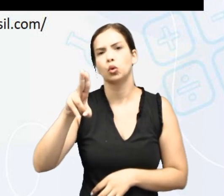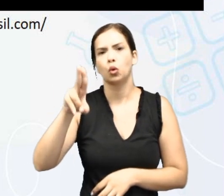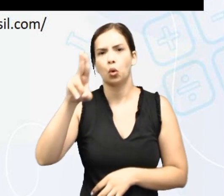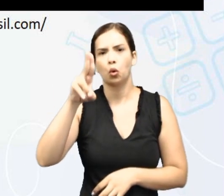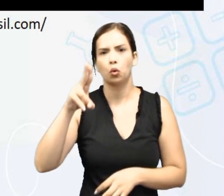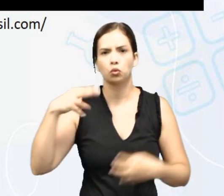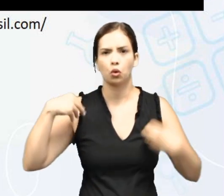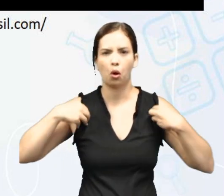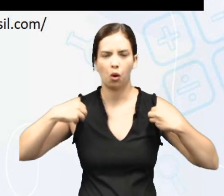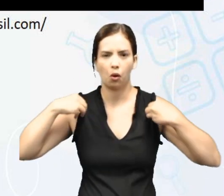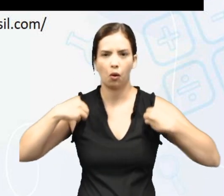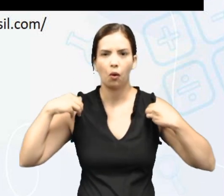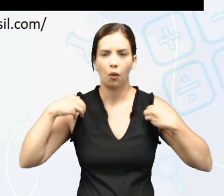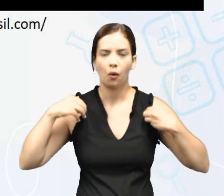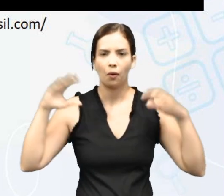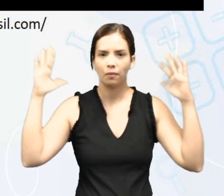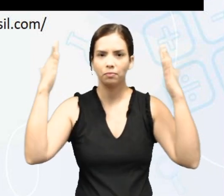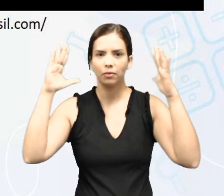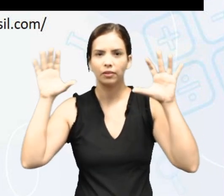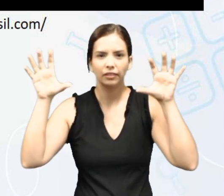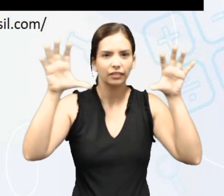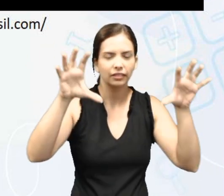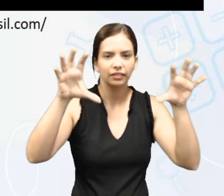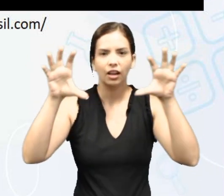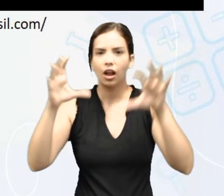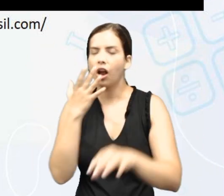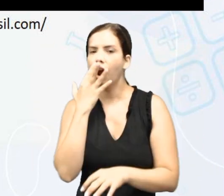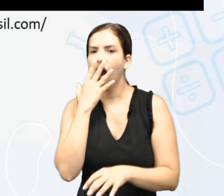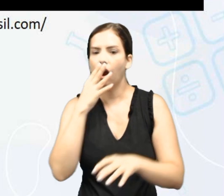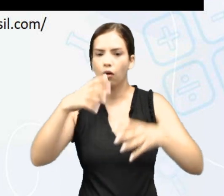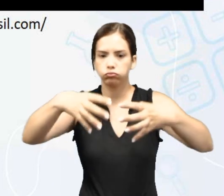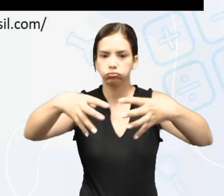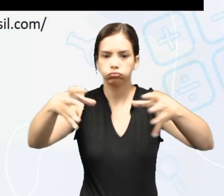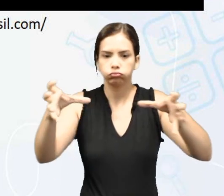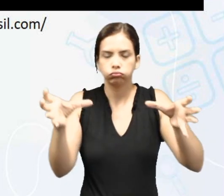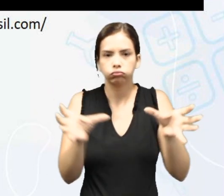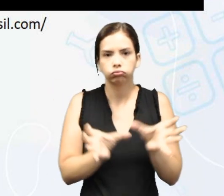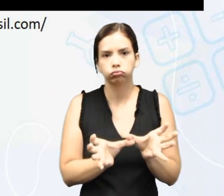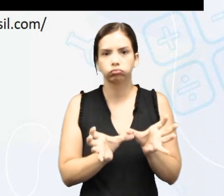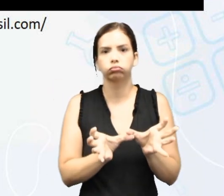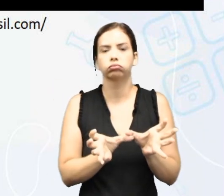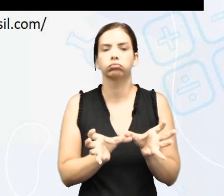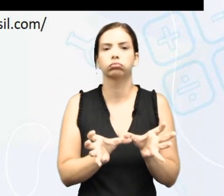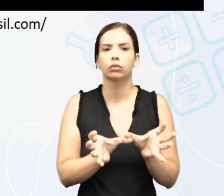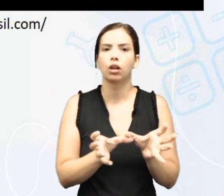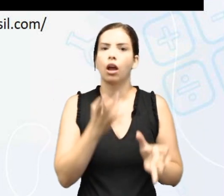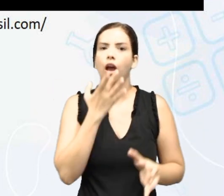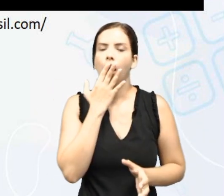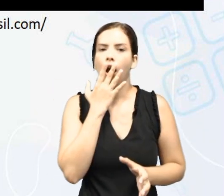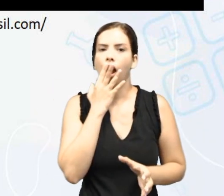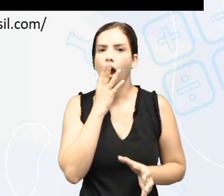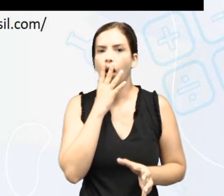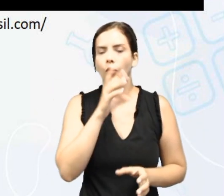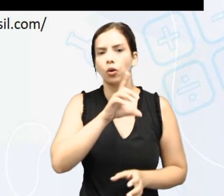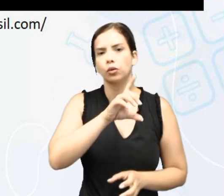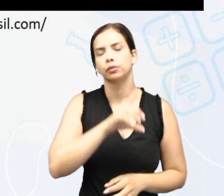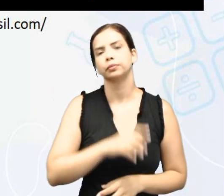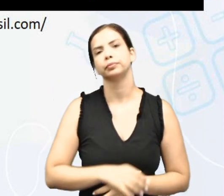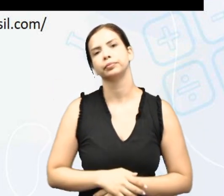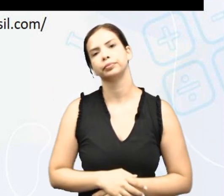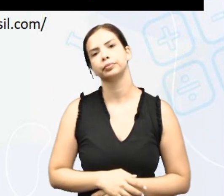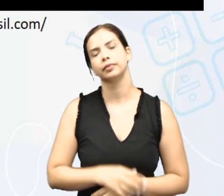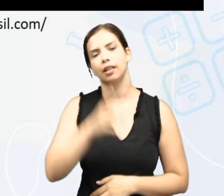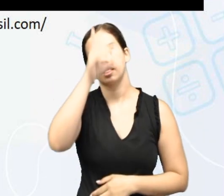fantasiados para comemorar o Halloween. Então, é a cor da abóbora, né? Então, é também comemorada a cor do Halloween, o laranja.